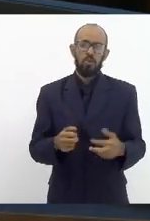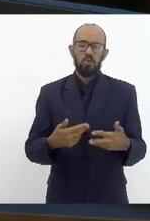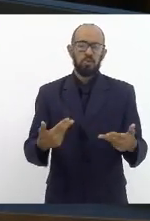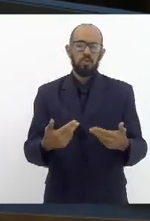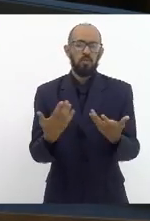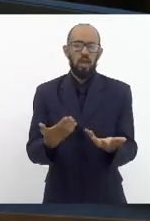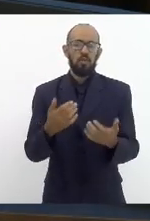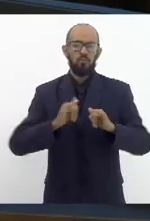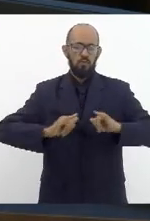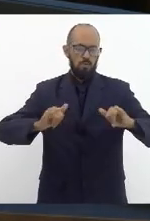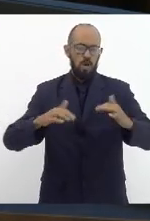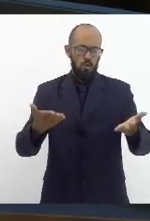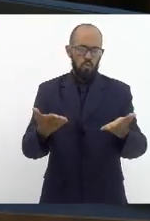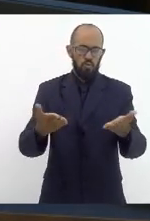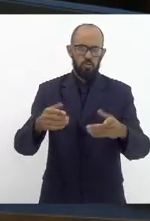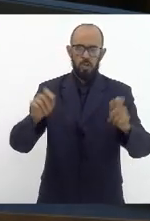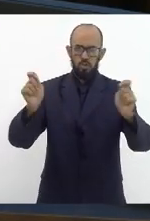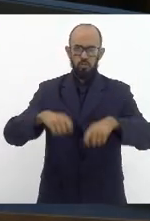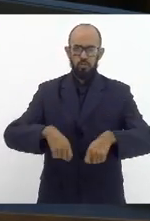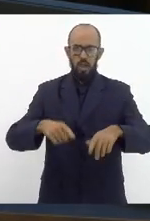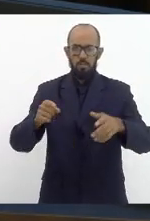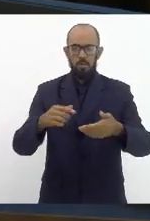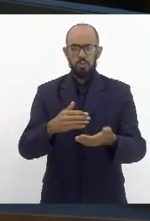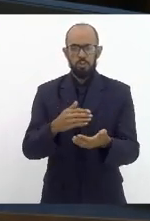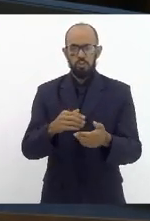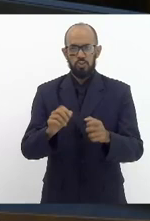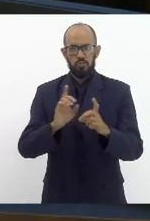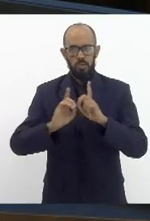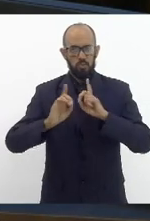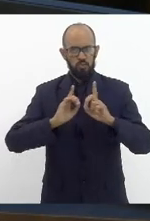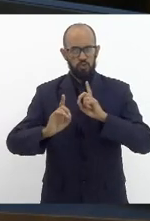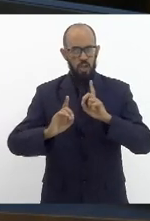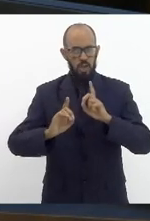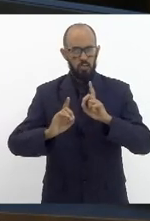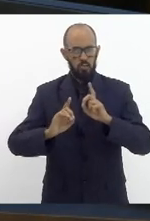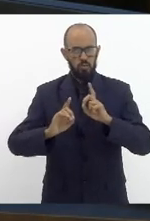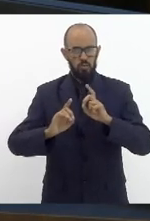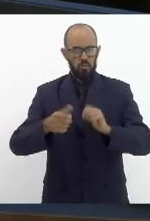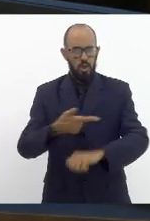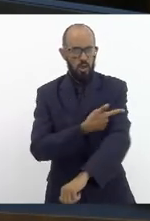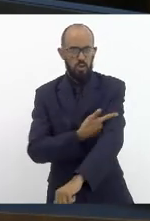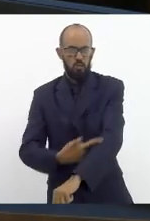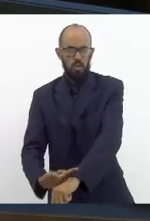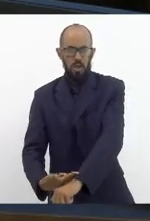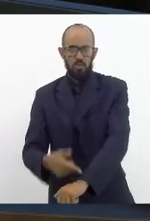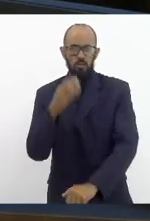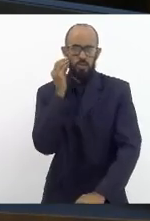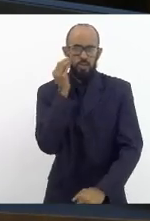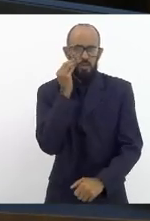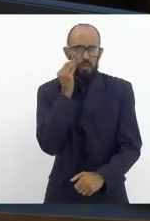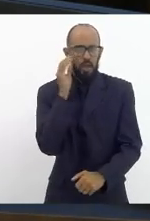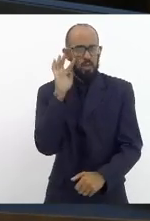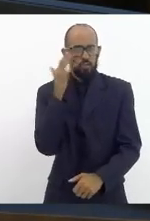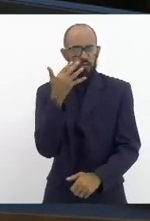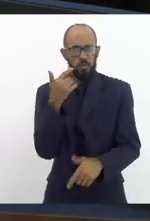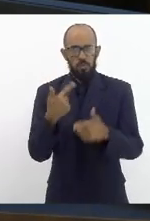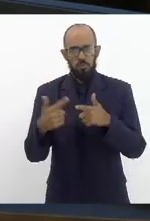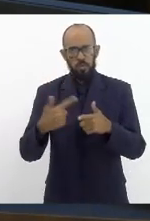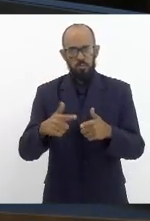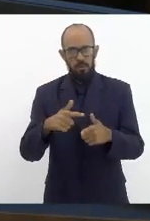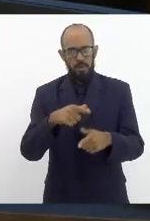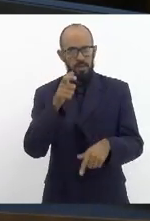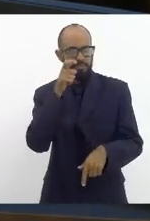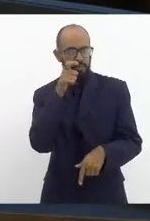dá para a gente manter qualquer tipo de diálogo cordial e tentar resolver um problema que é de interesse da Polícia